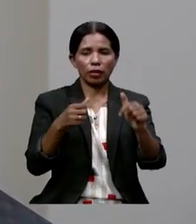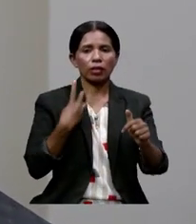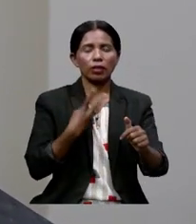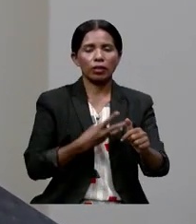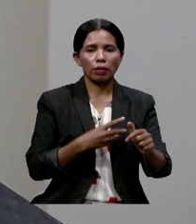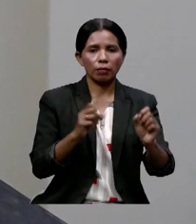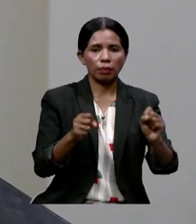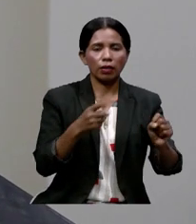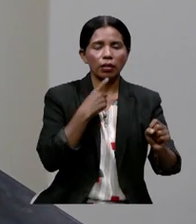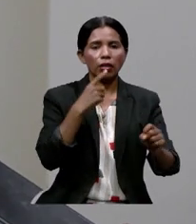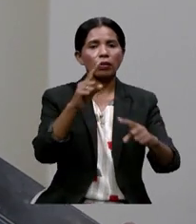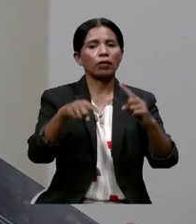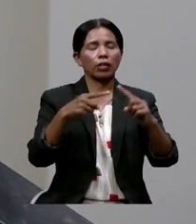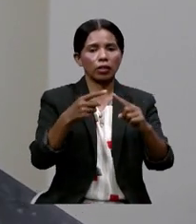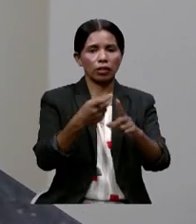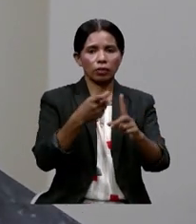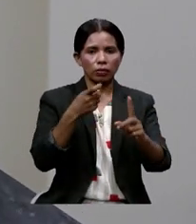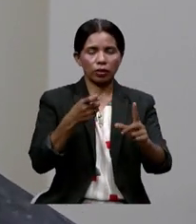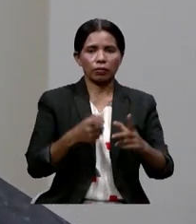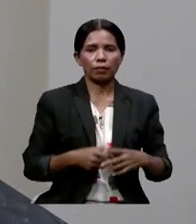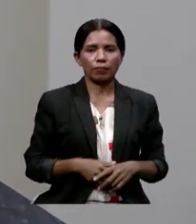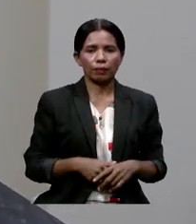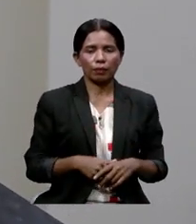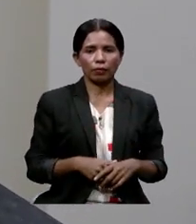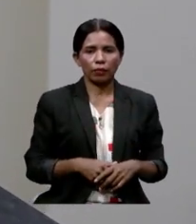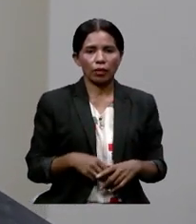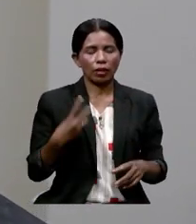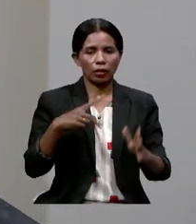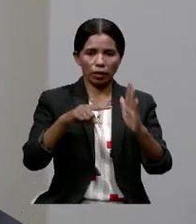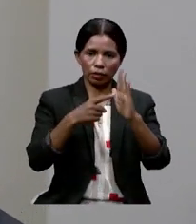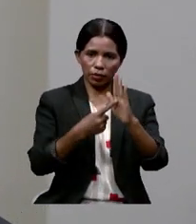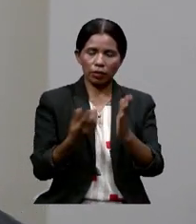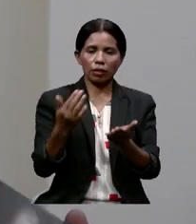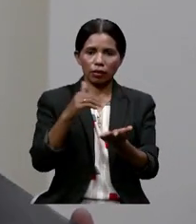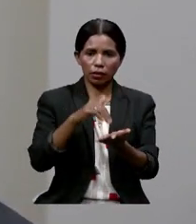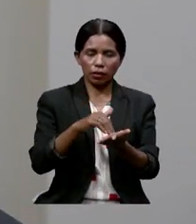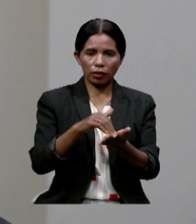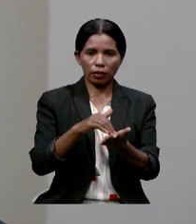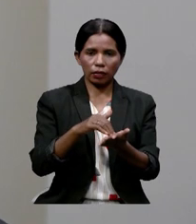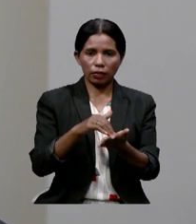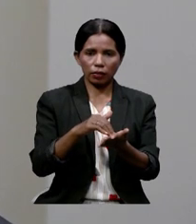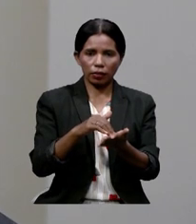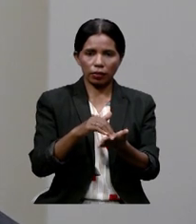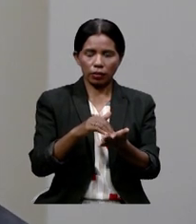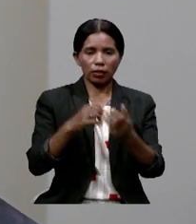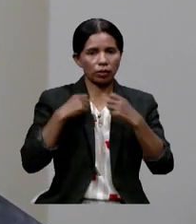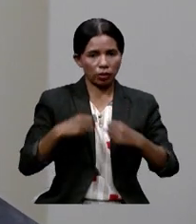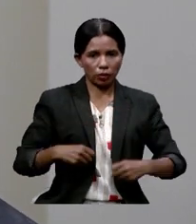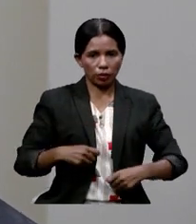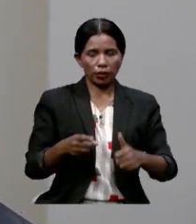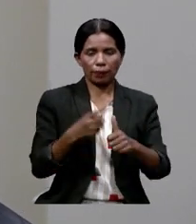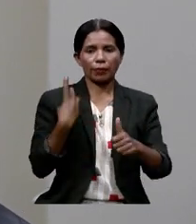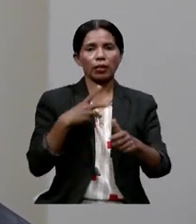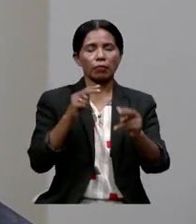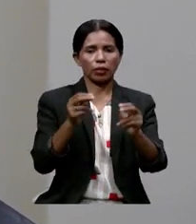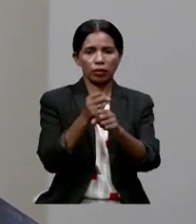garante katak ben hira hu si ita hau fase husi sa sentro Saudi Uluk mehiar se pesia